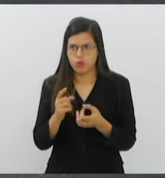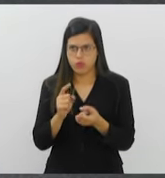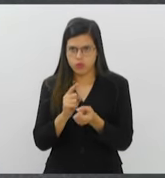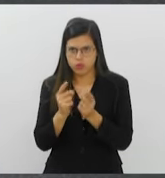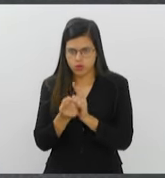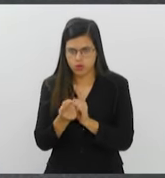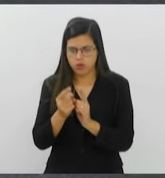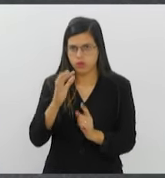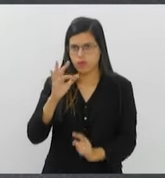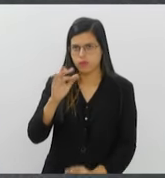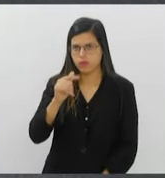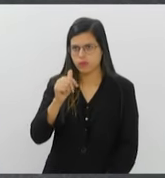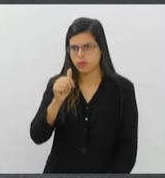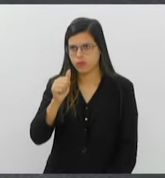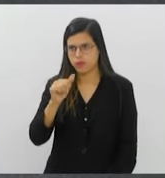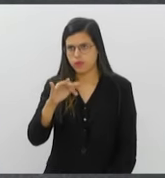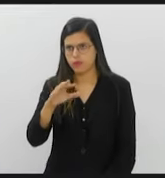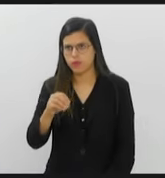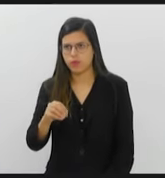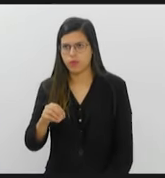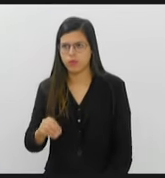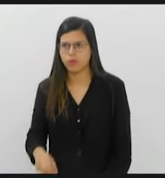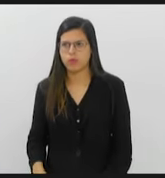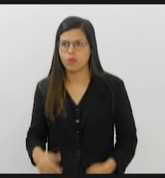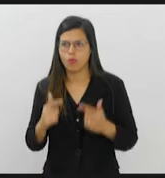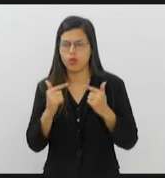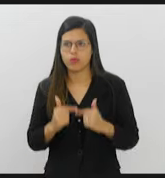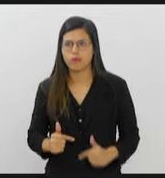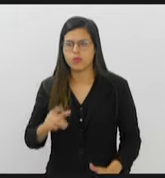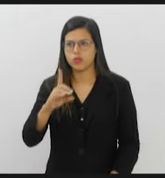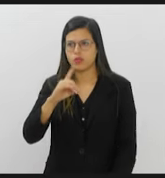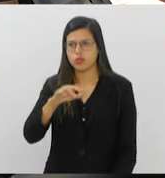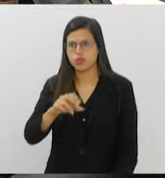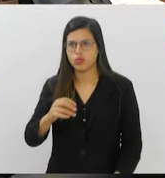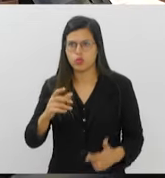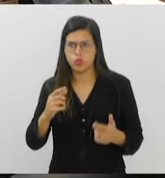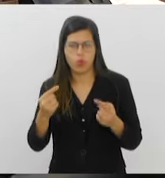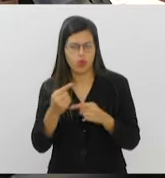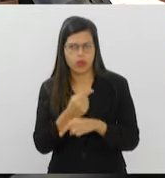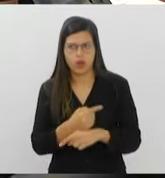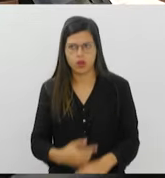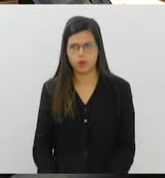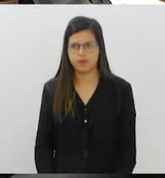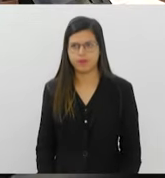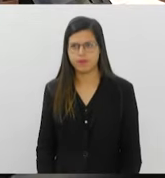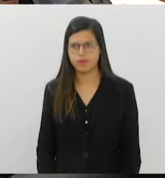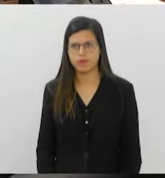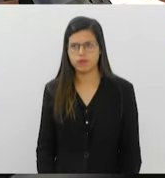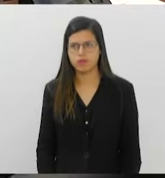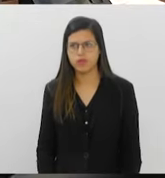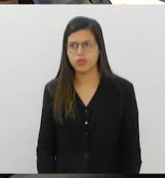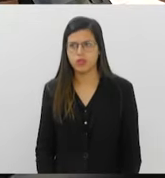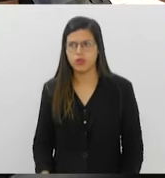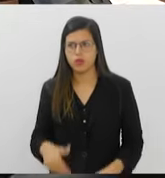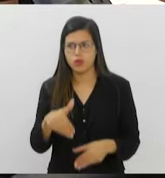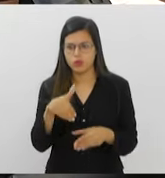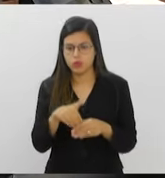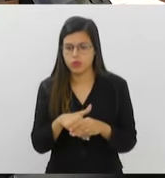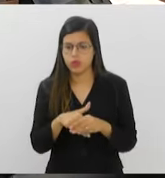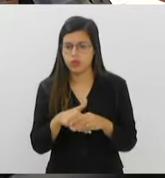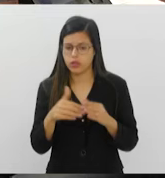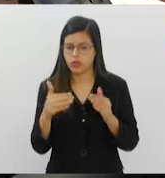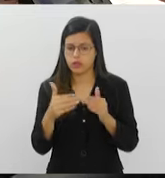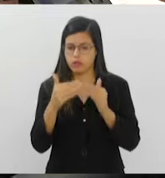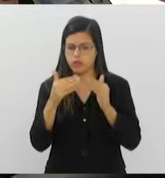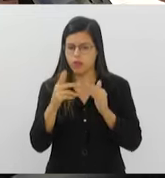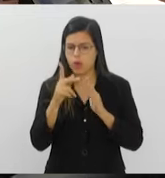Abstenção. Deputado Carlos. Dino, contrário, senhor presidente. Marcelo Dino, contrário. Queria dizer que eu votei favorável ao projeto de lei 1881 do